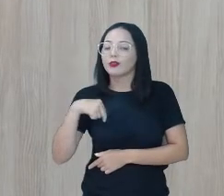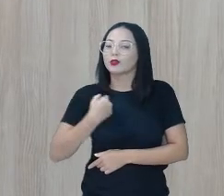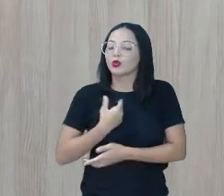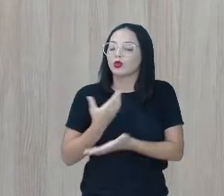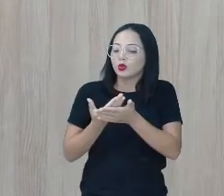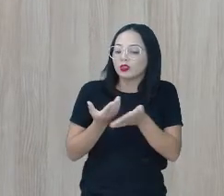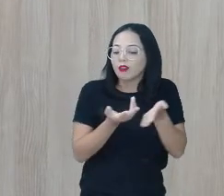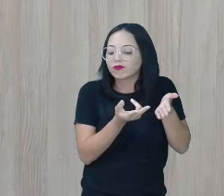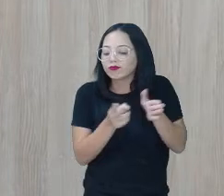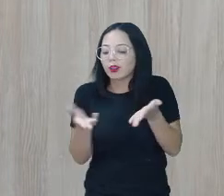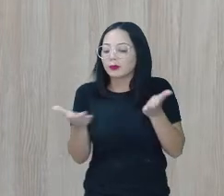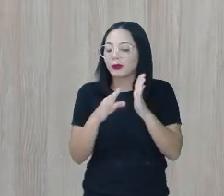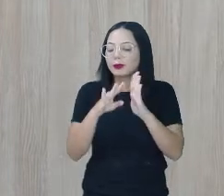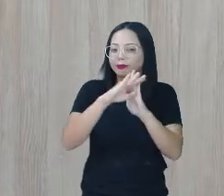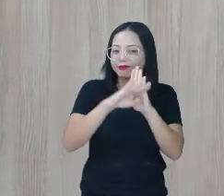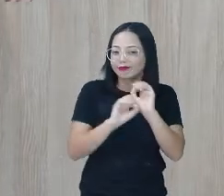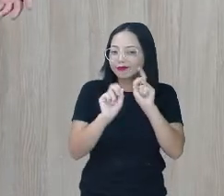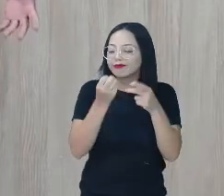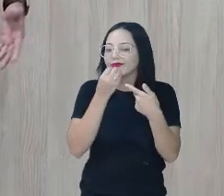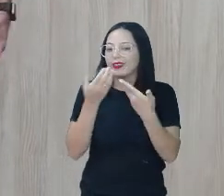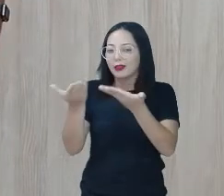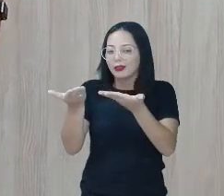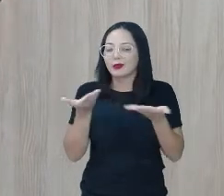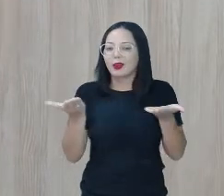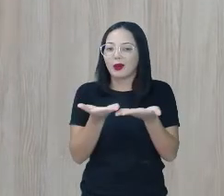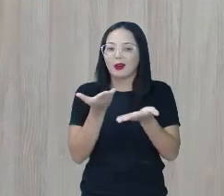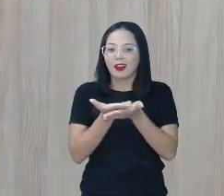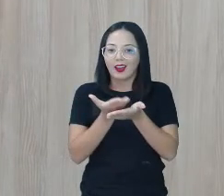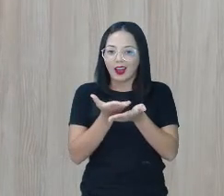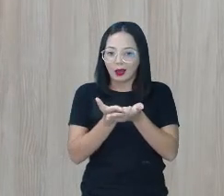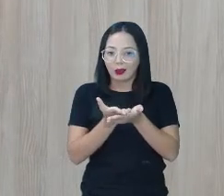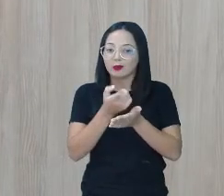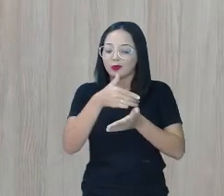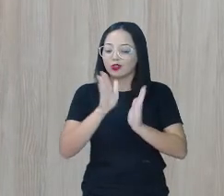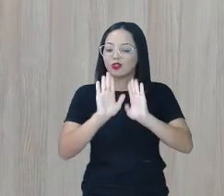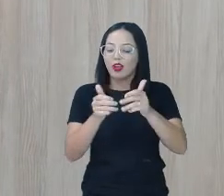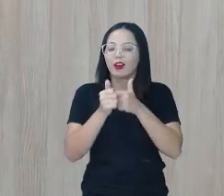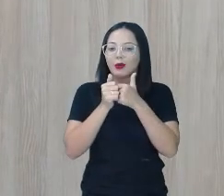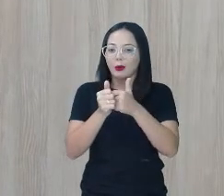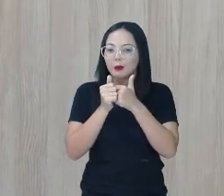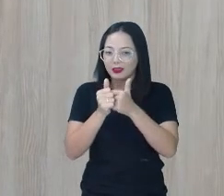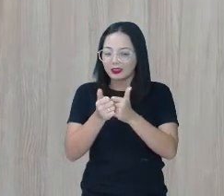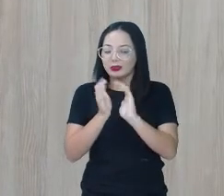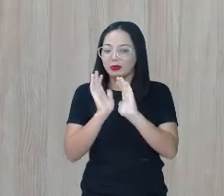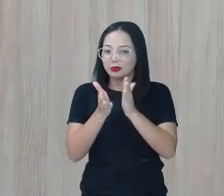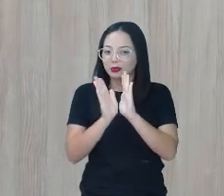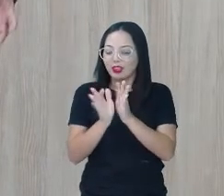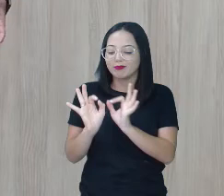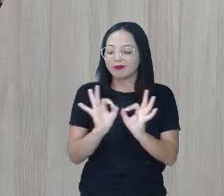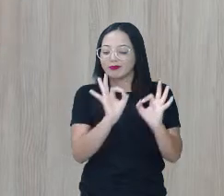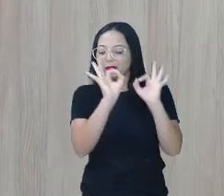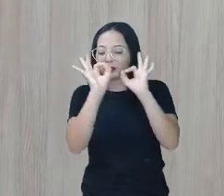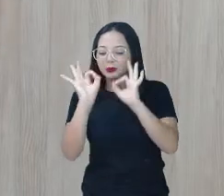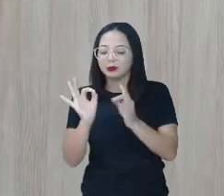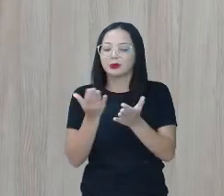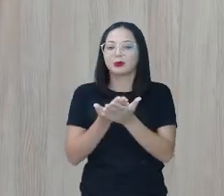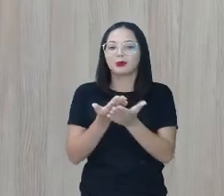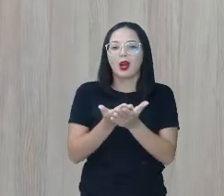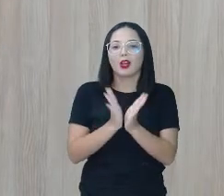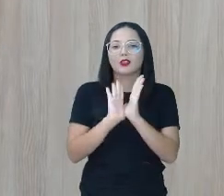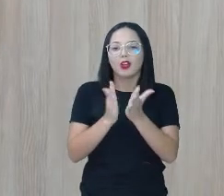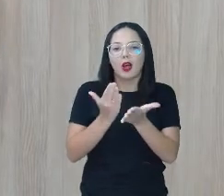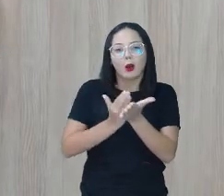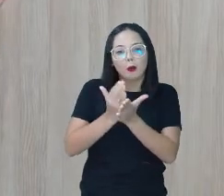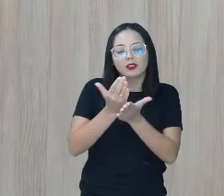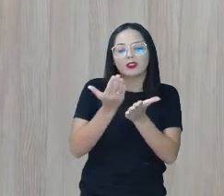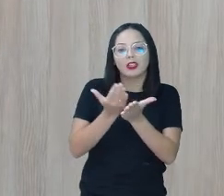dessa semana, certo? Então seja bem-vindo à nossa aula, você já está acompanhando aí, já está assistindo às aulas desde a aula do